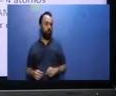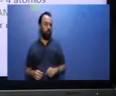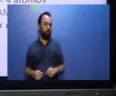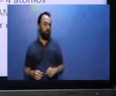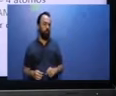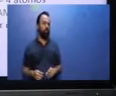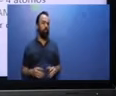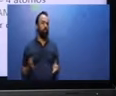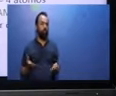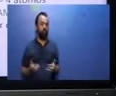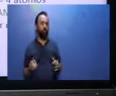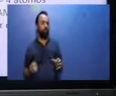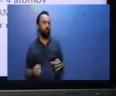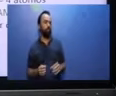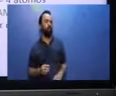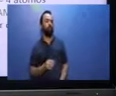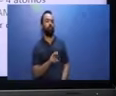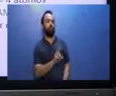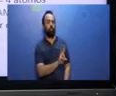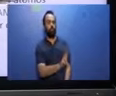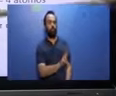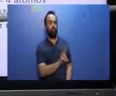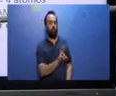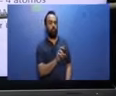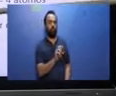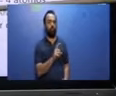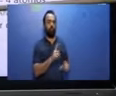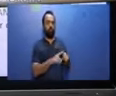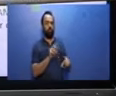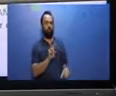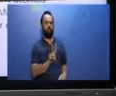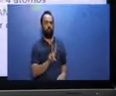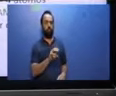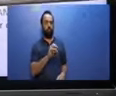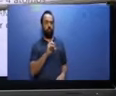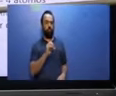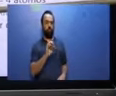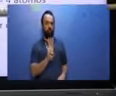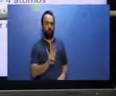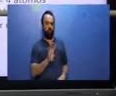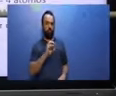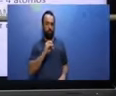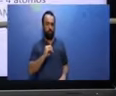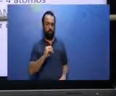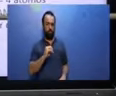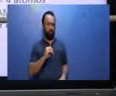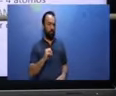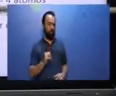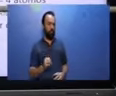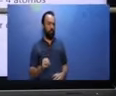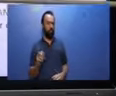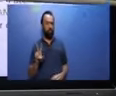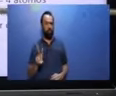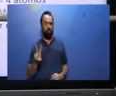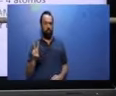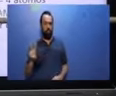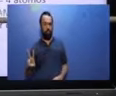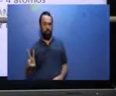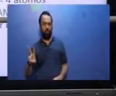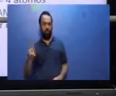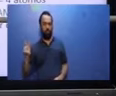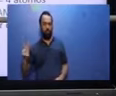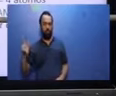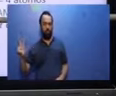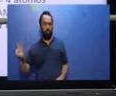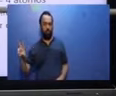então agora nós temos duas vezes 24 e aqui eu tenho dois aqui mais dois aqui porque duas